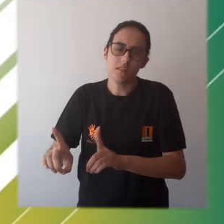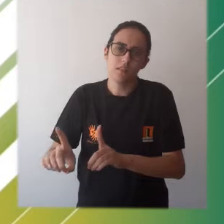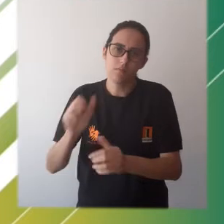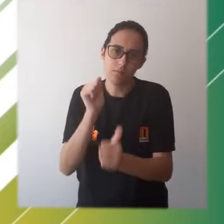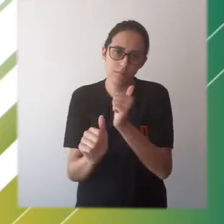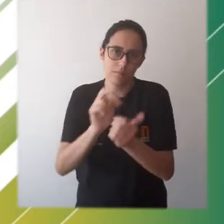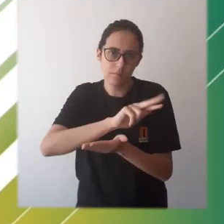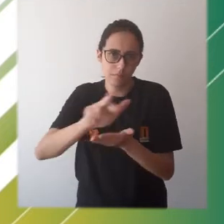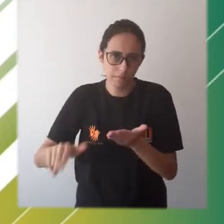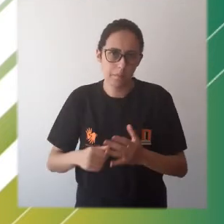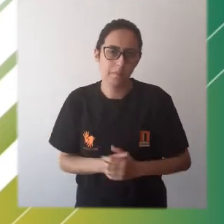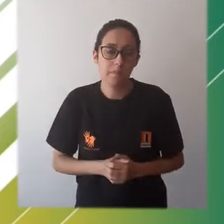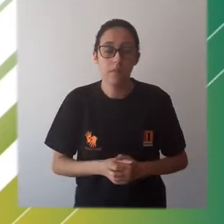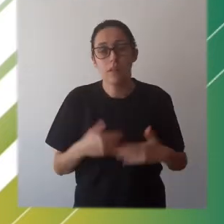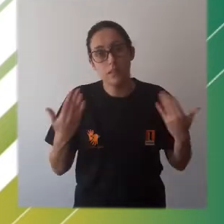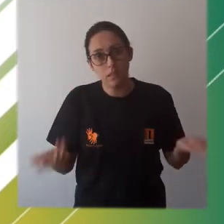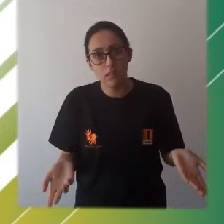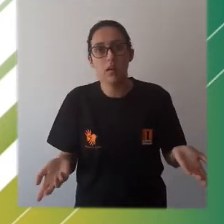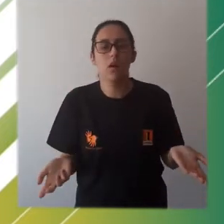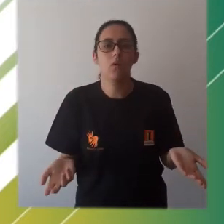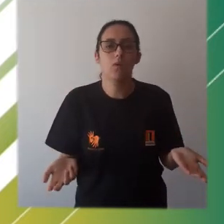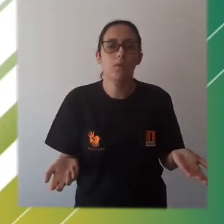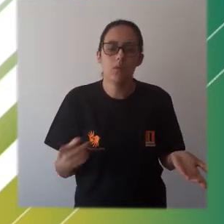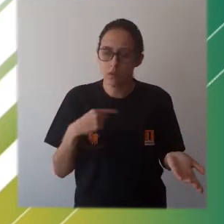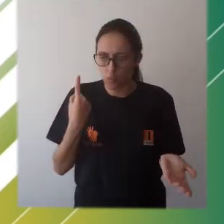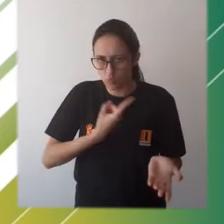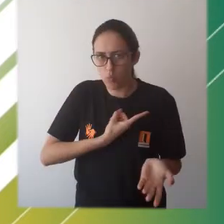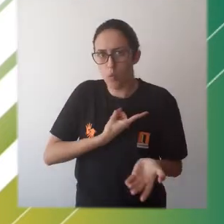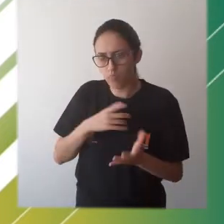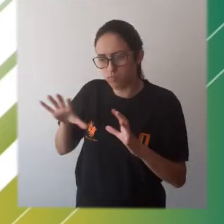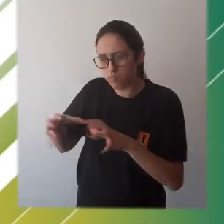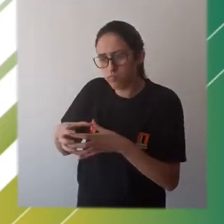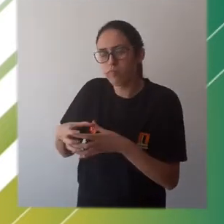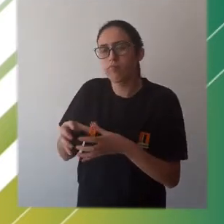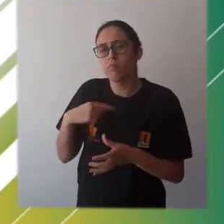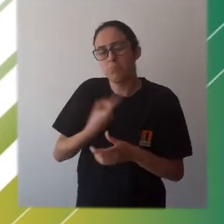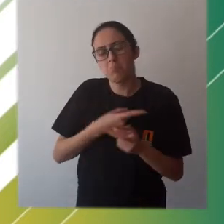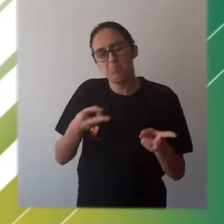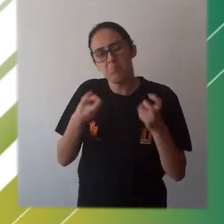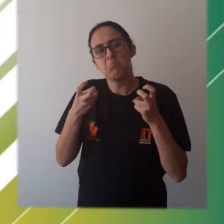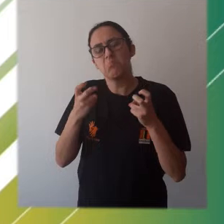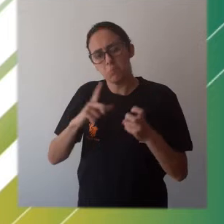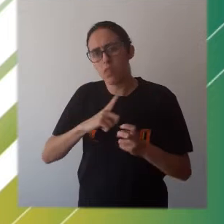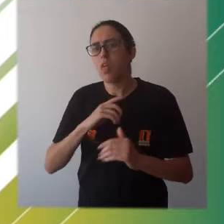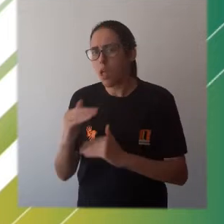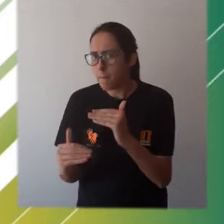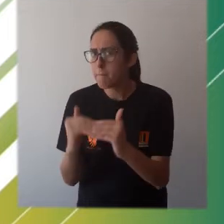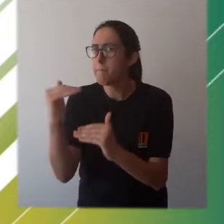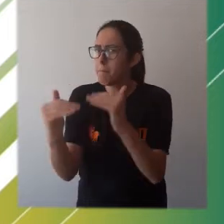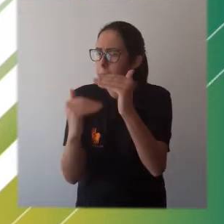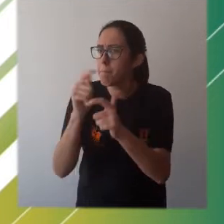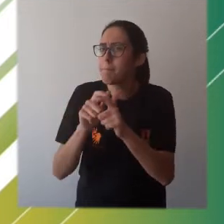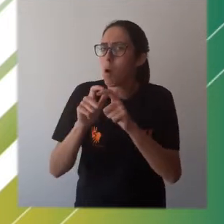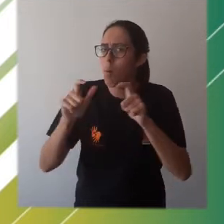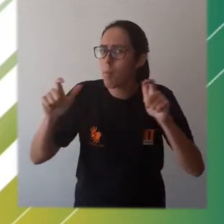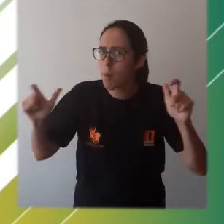paralímpico. Então, a gente, de maneira assim, muito clara, a gente vê esse